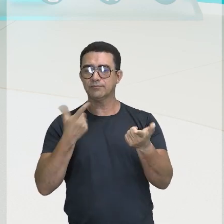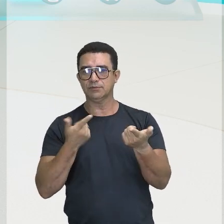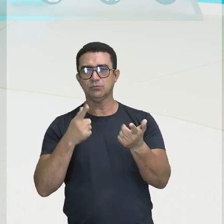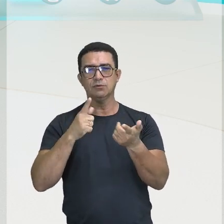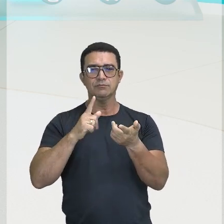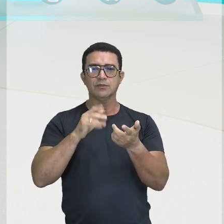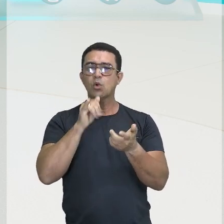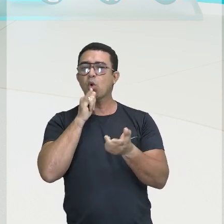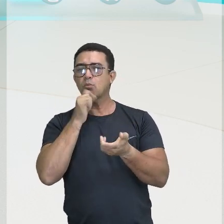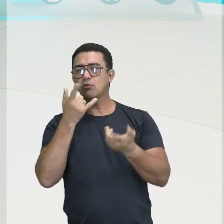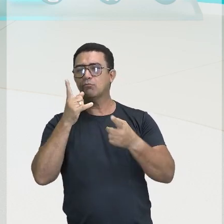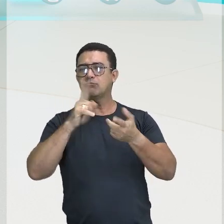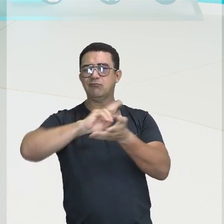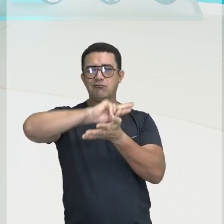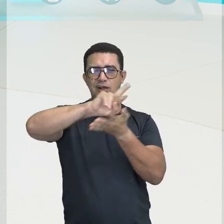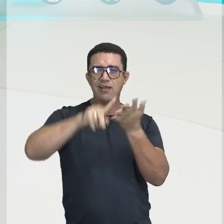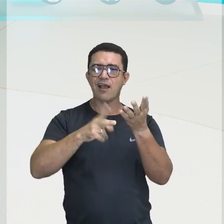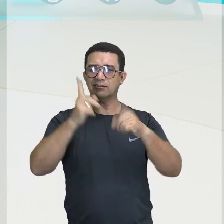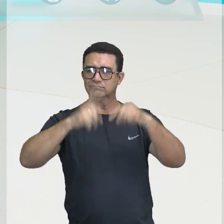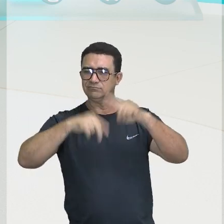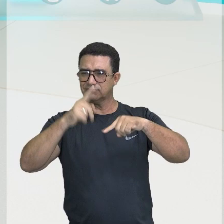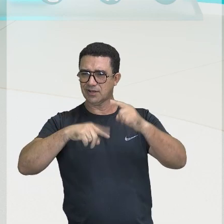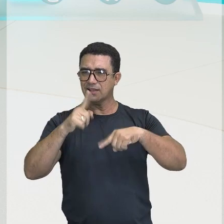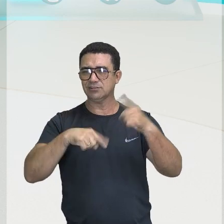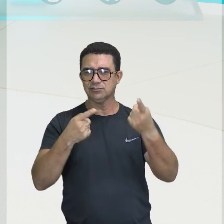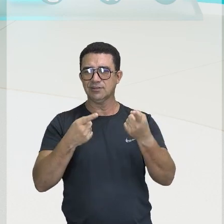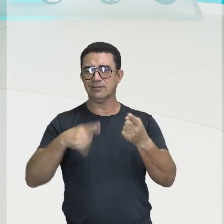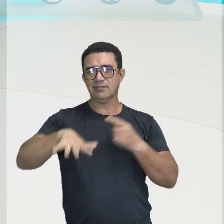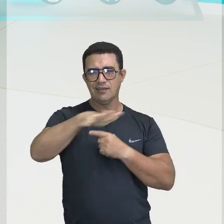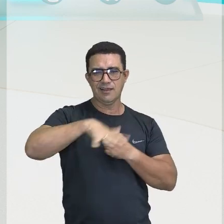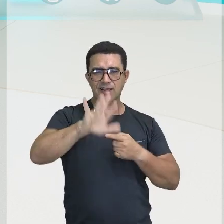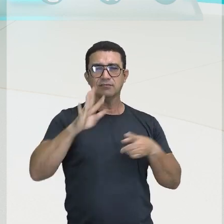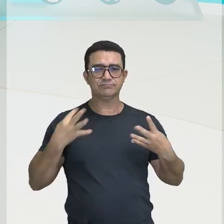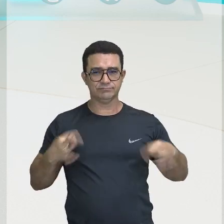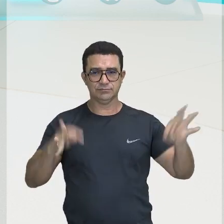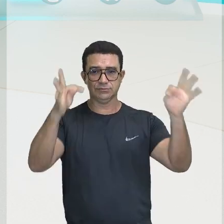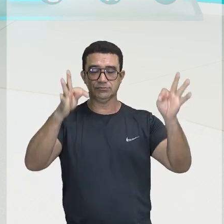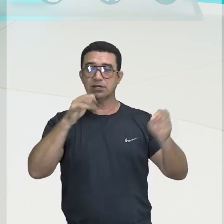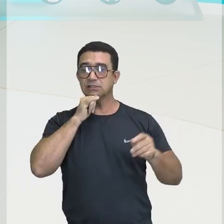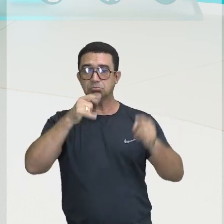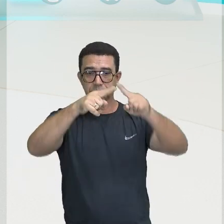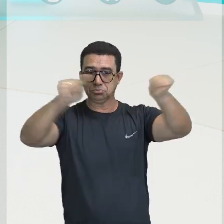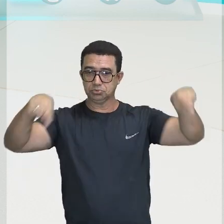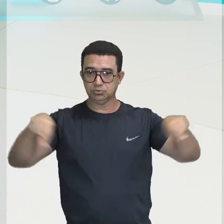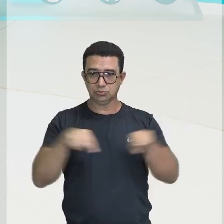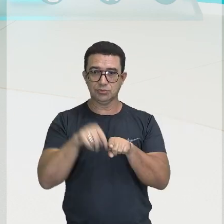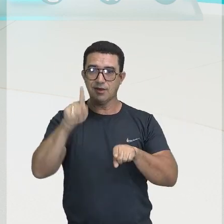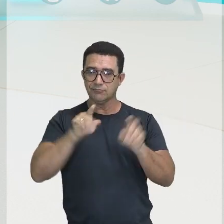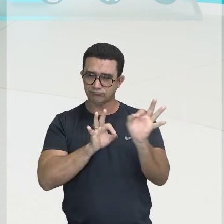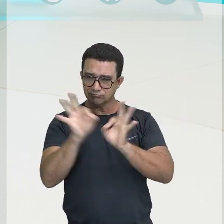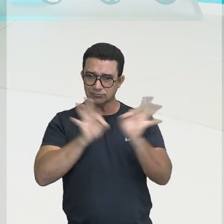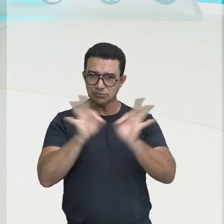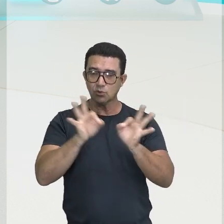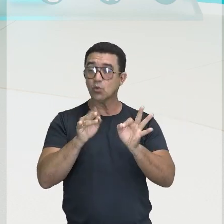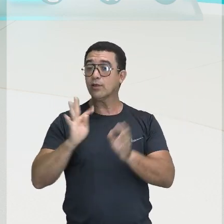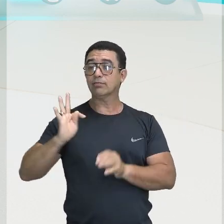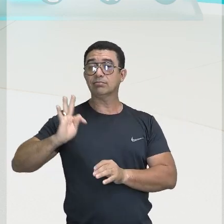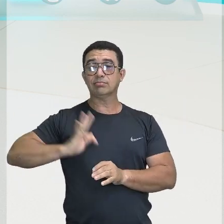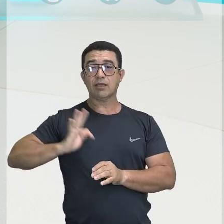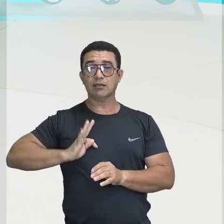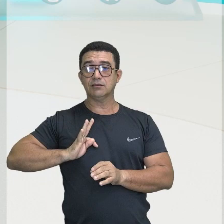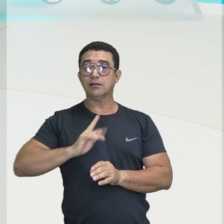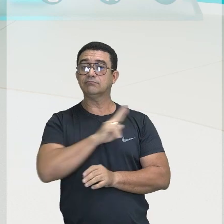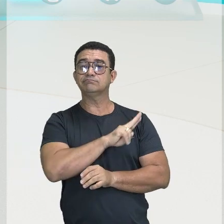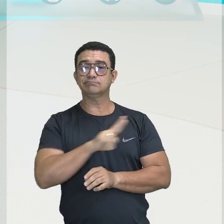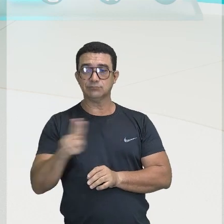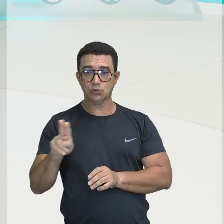midiáticos, como vocês podem ver aqui, o nosso cenário, ele foi produzido através de uma técnica chamada